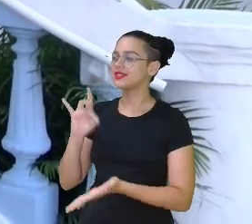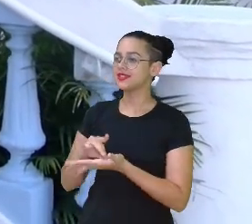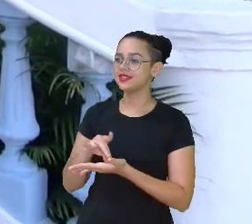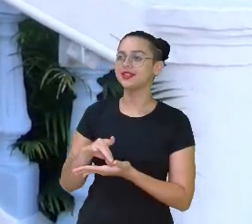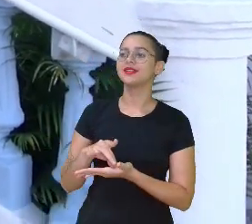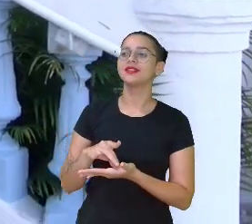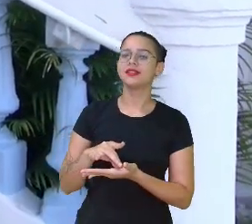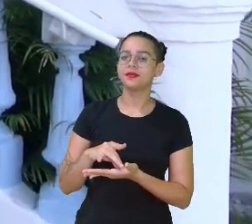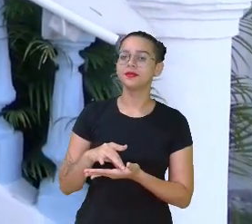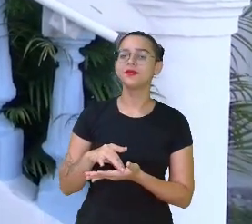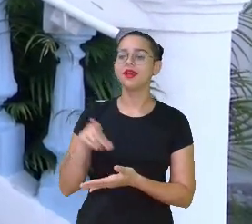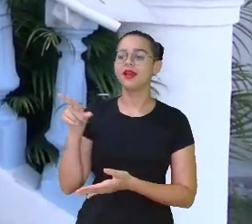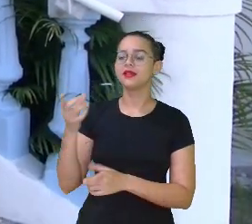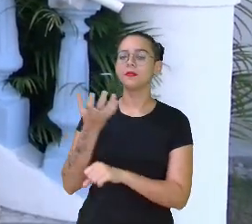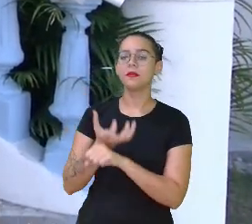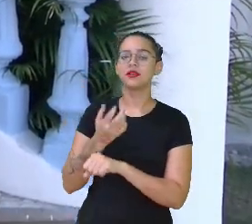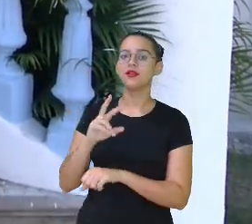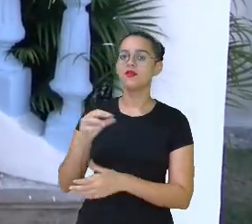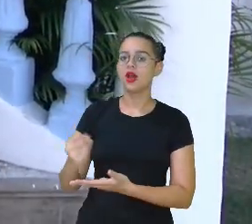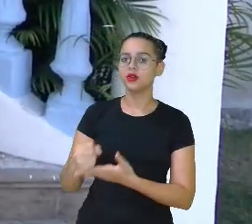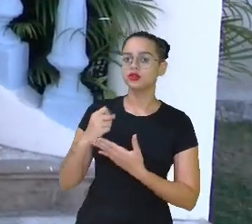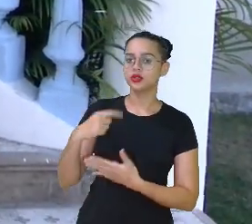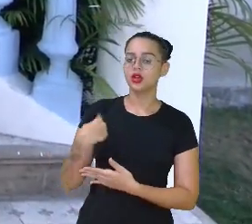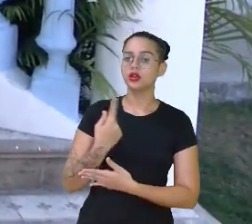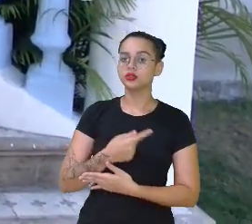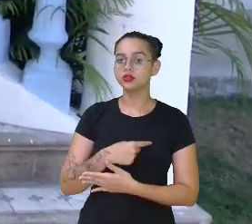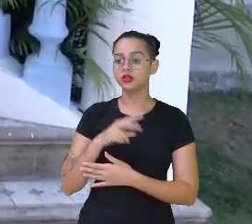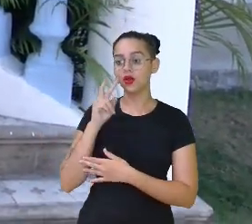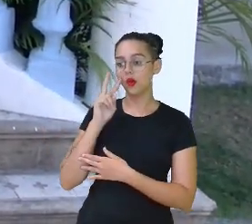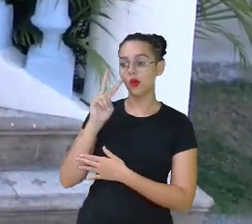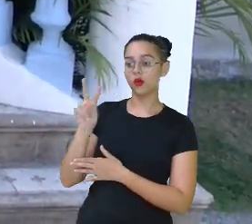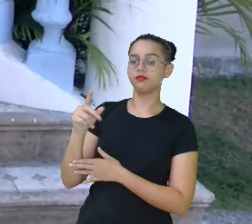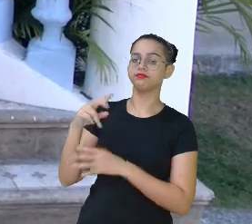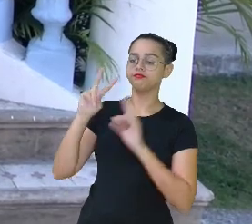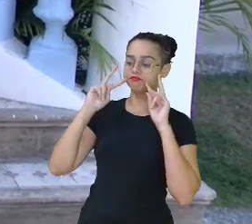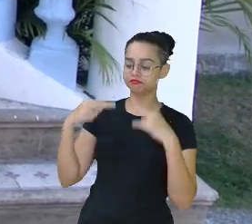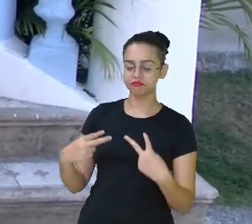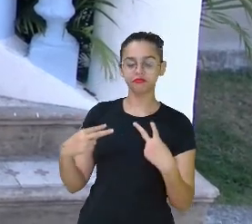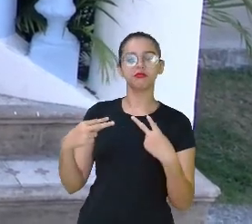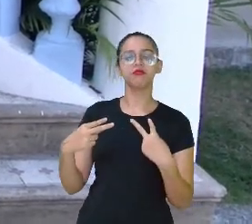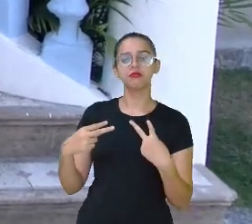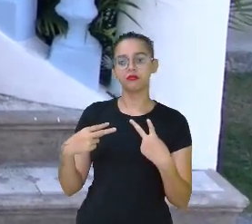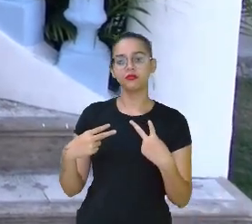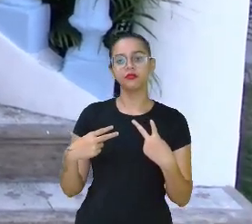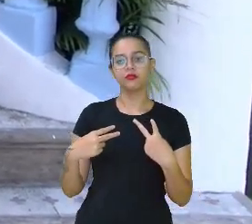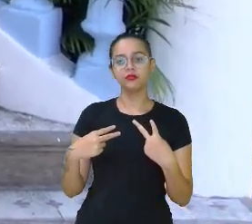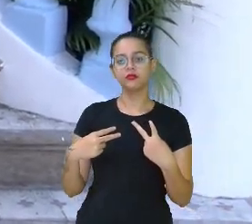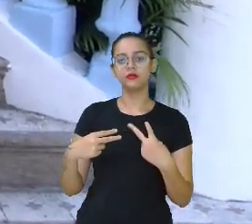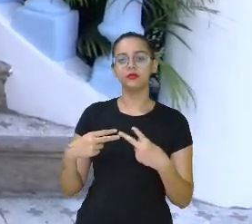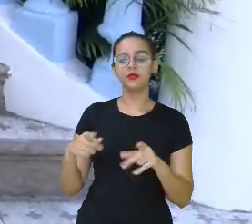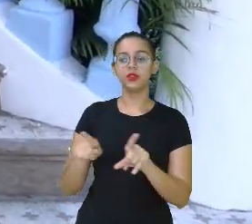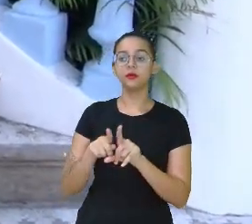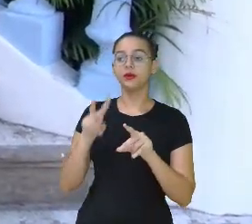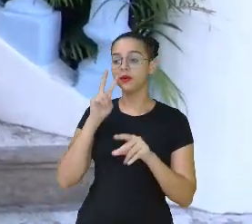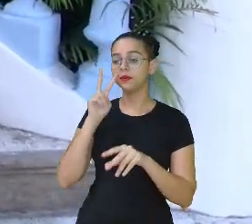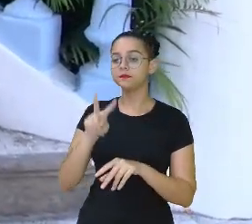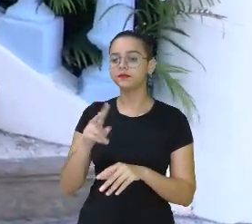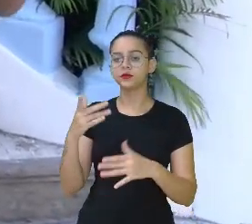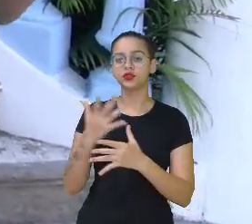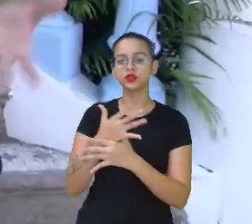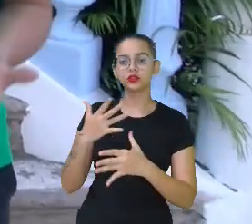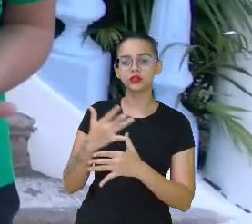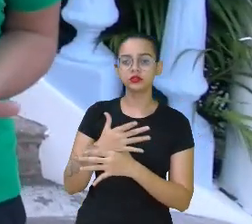Exatamente. Essa disciplina vai ajudar a gente a olhar para nós mesmos, a olhar nossa cidade,